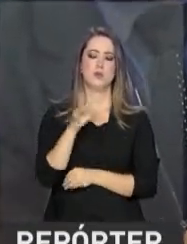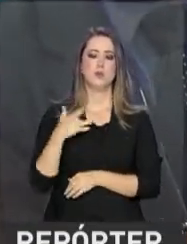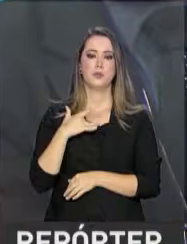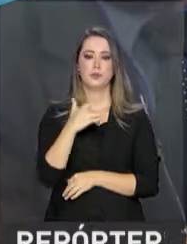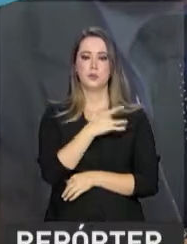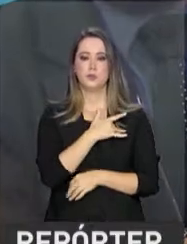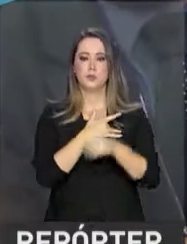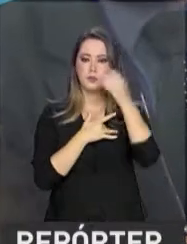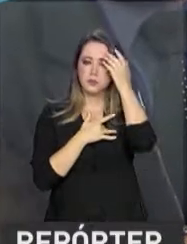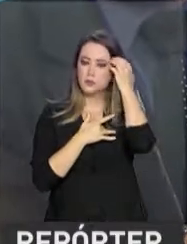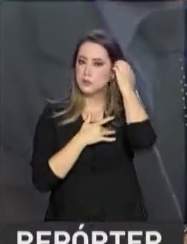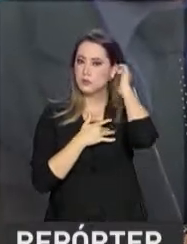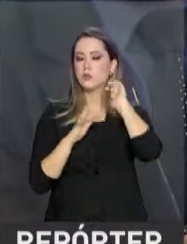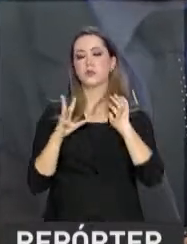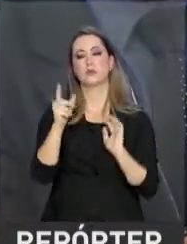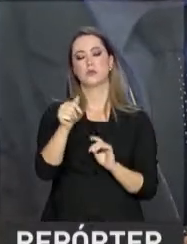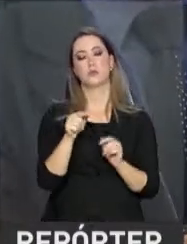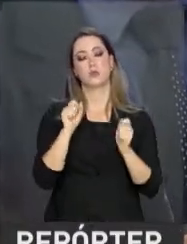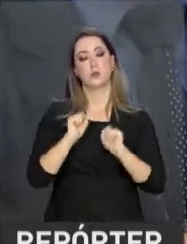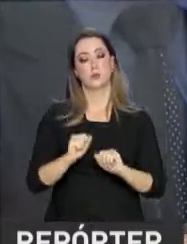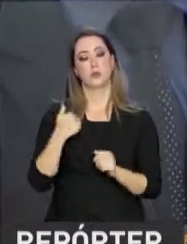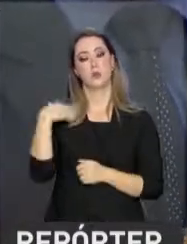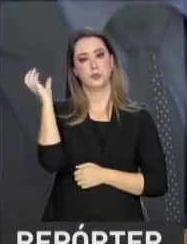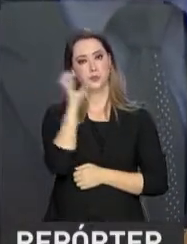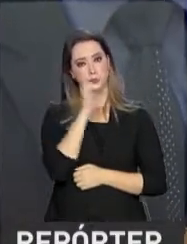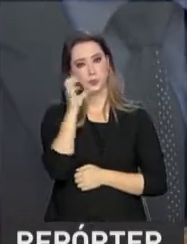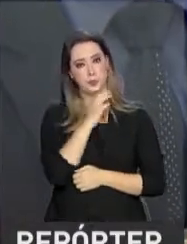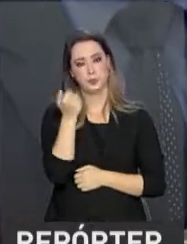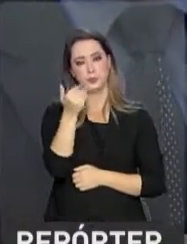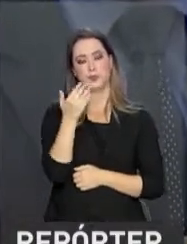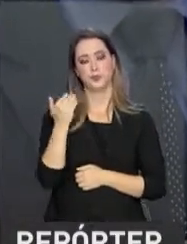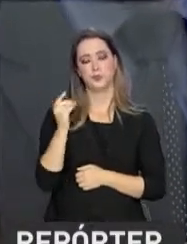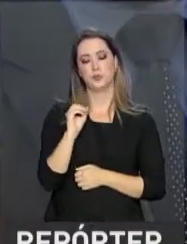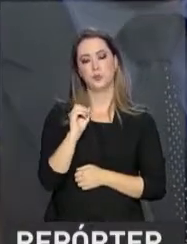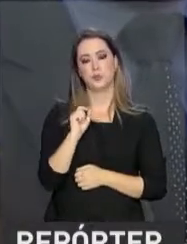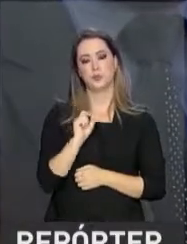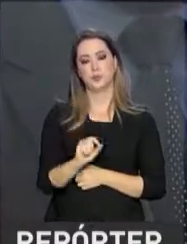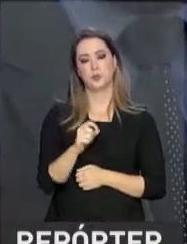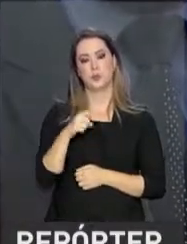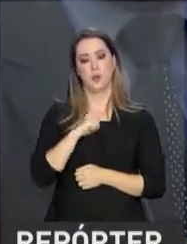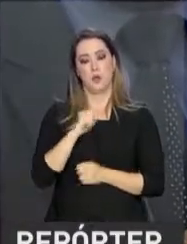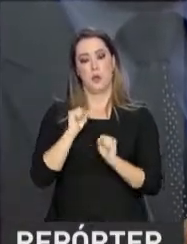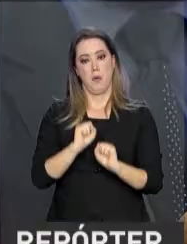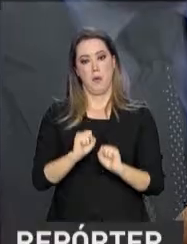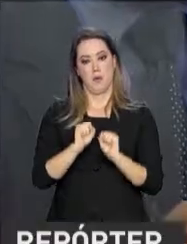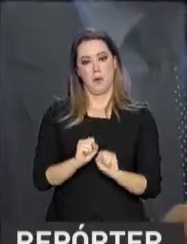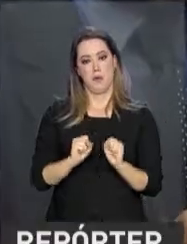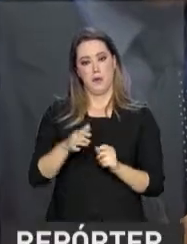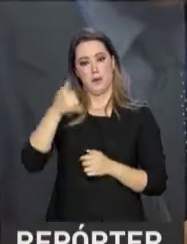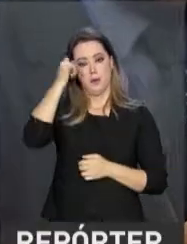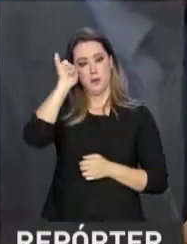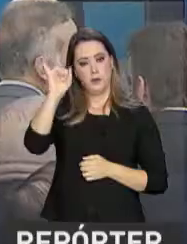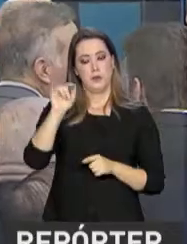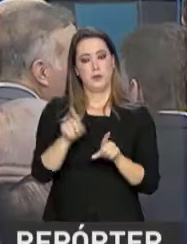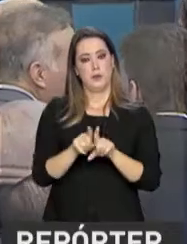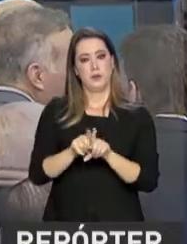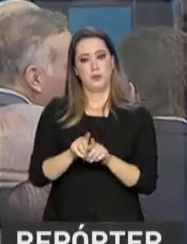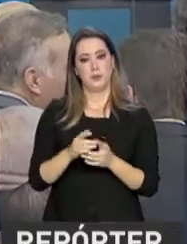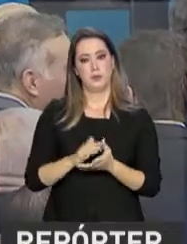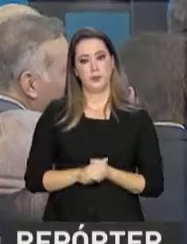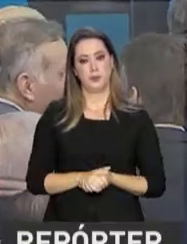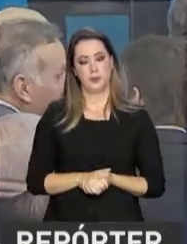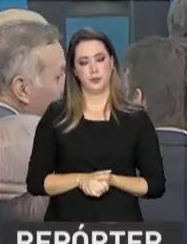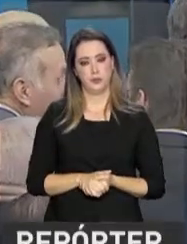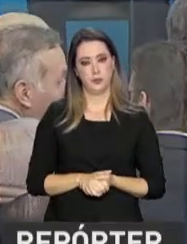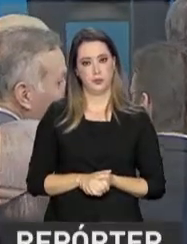possa atender a todos de maneira mais rápida de maneira que eu possa fazer prevenção também no lugar